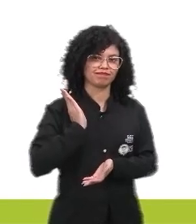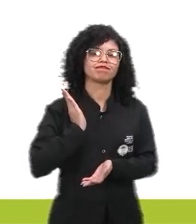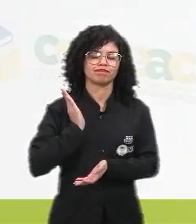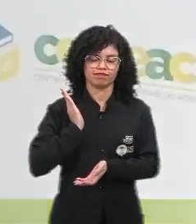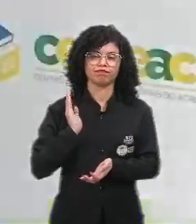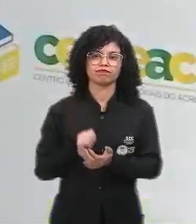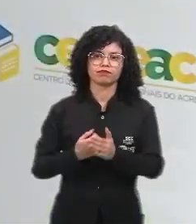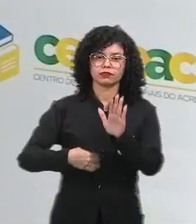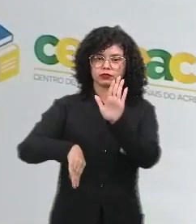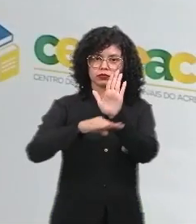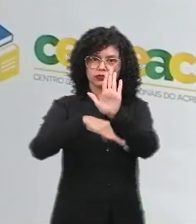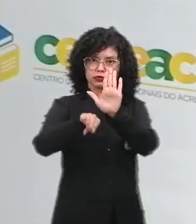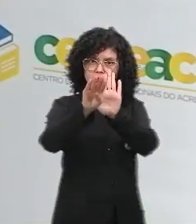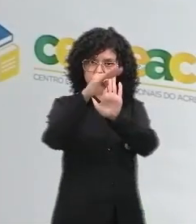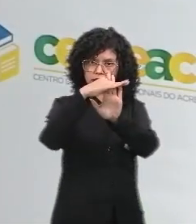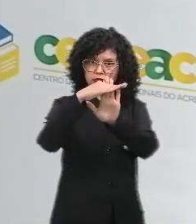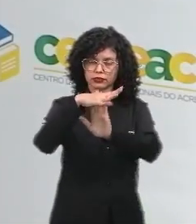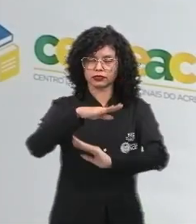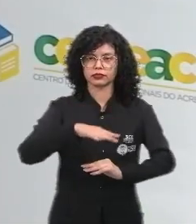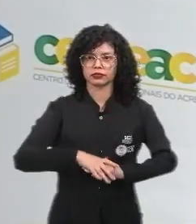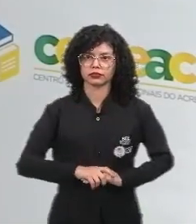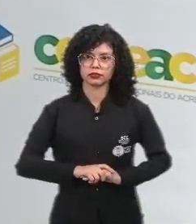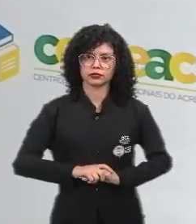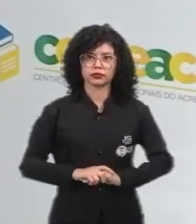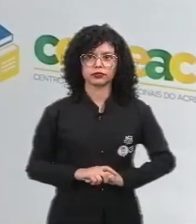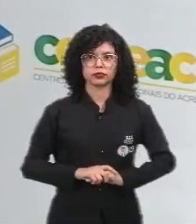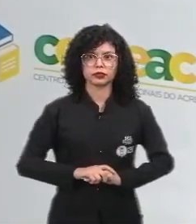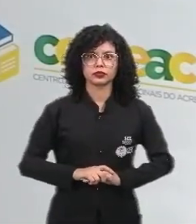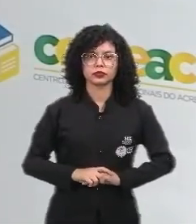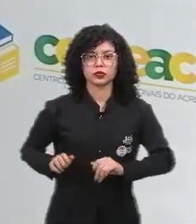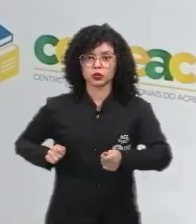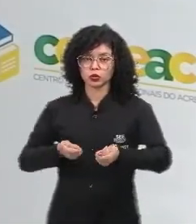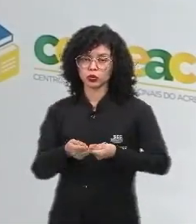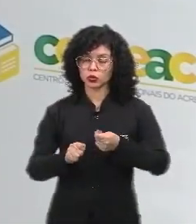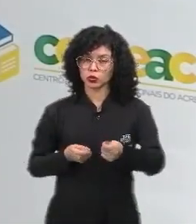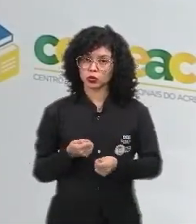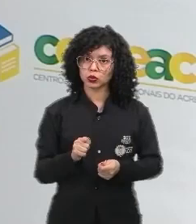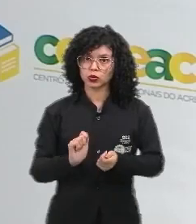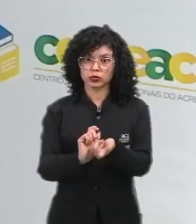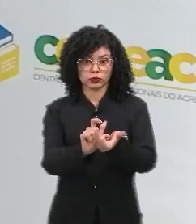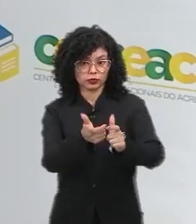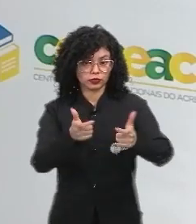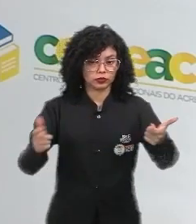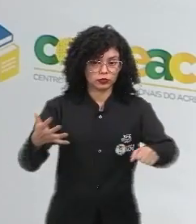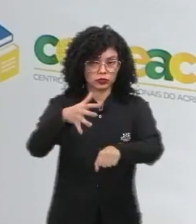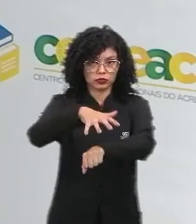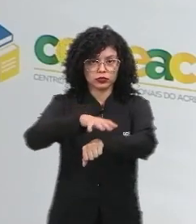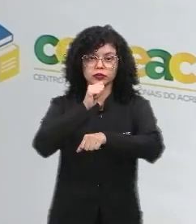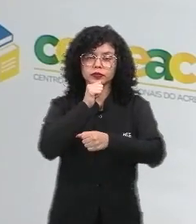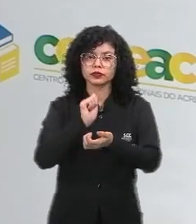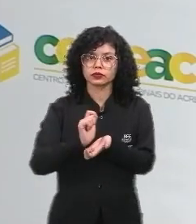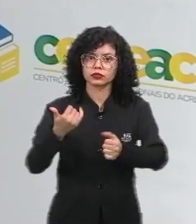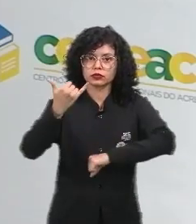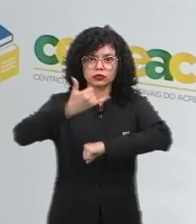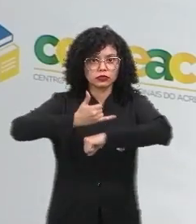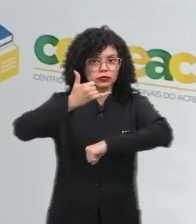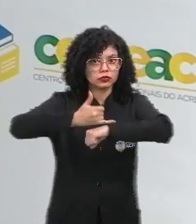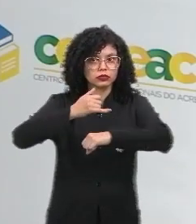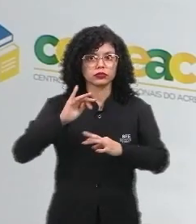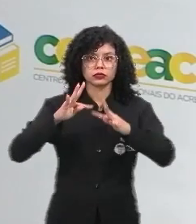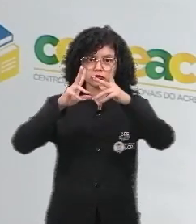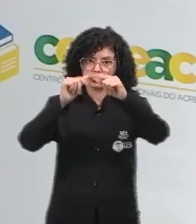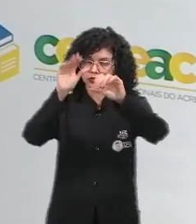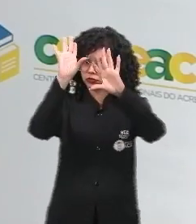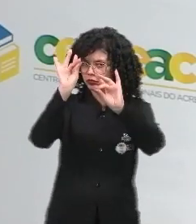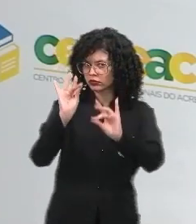logo a classe mais interessada. O domínio colonial, a abundância em ferro e todas